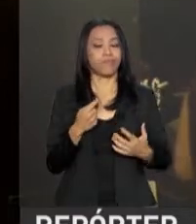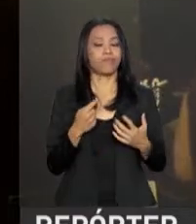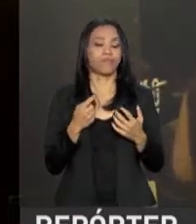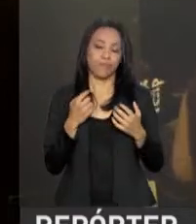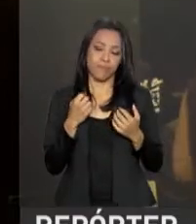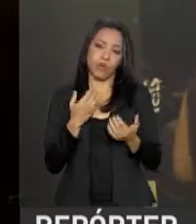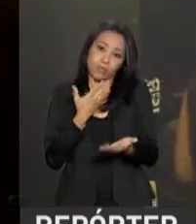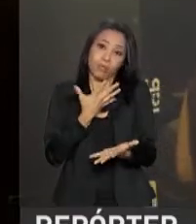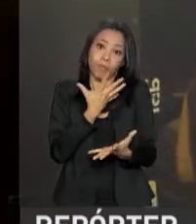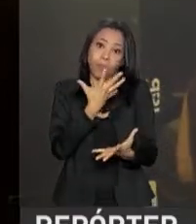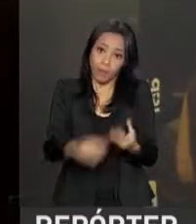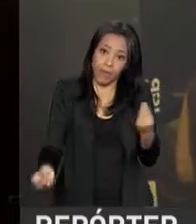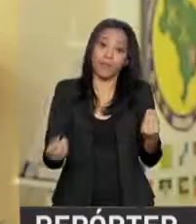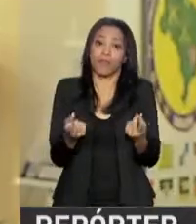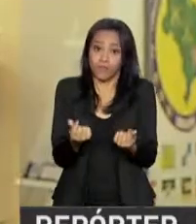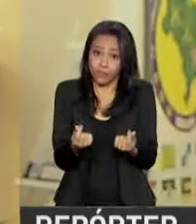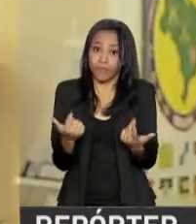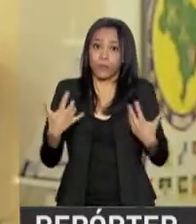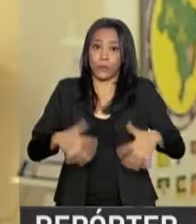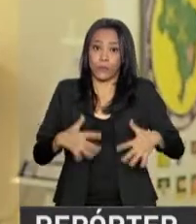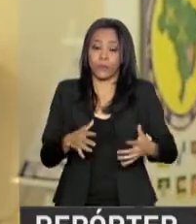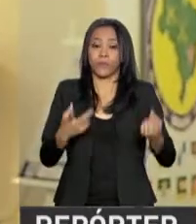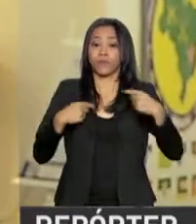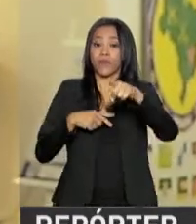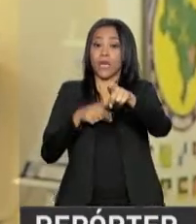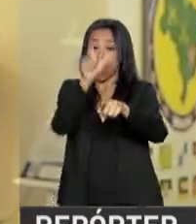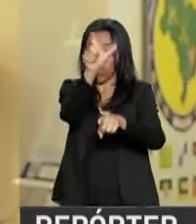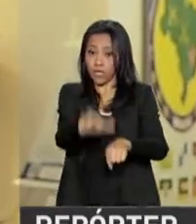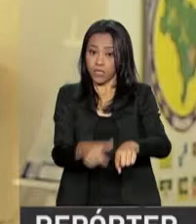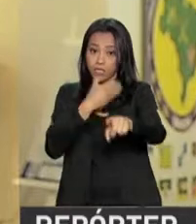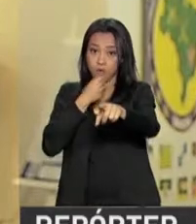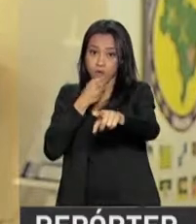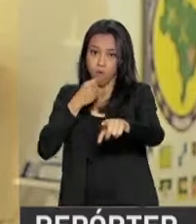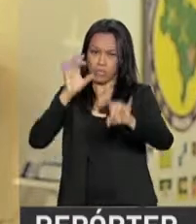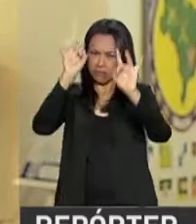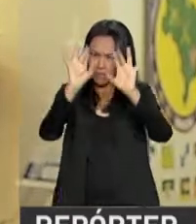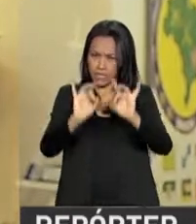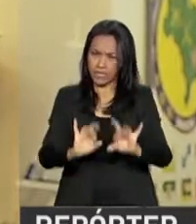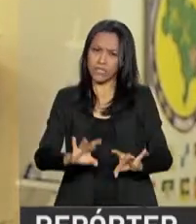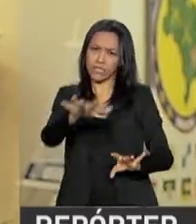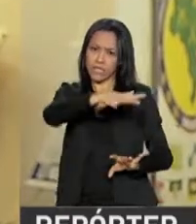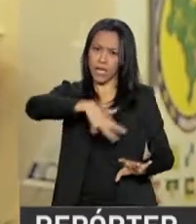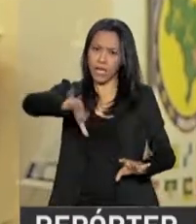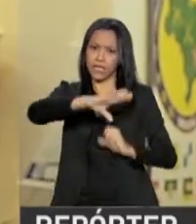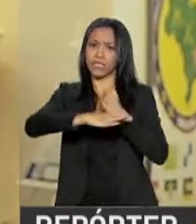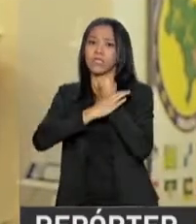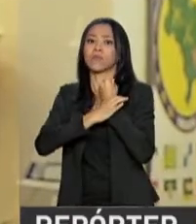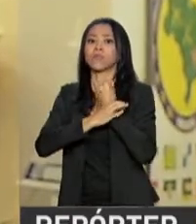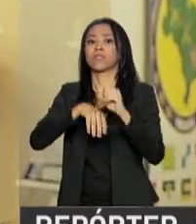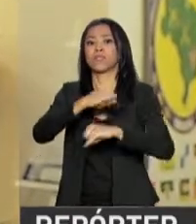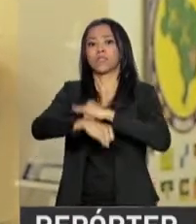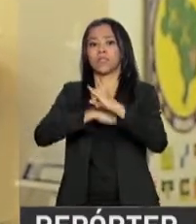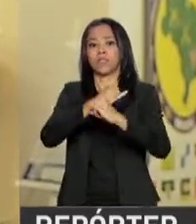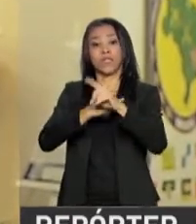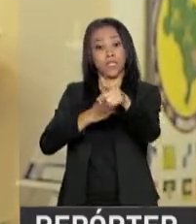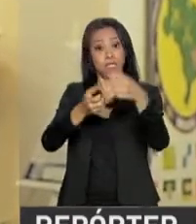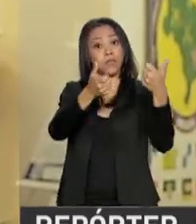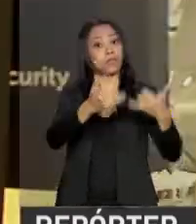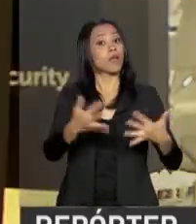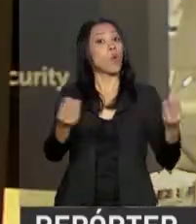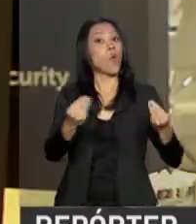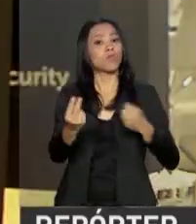perdas financeiras realmente grandes já este especialista em segurança virtual explica como o usuário pode se